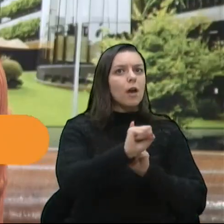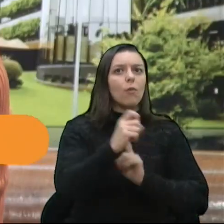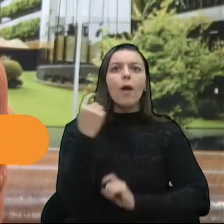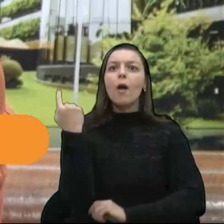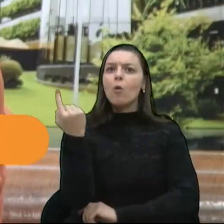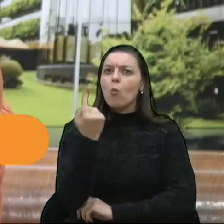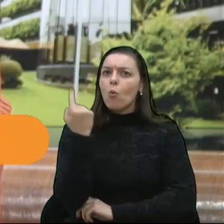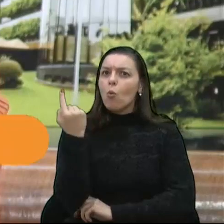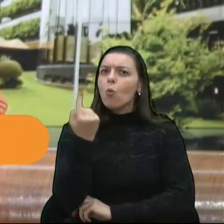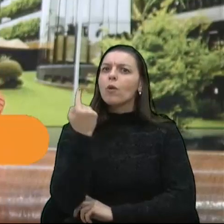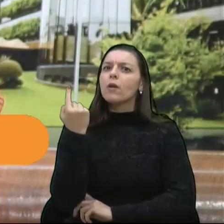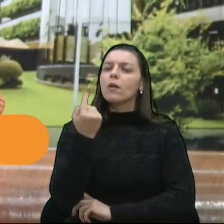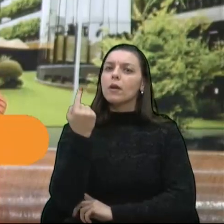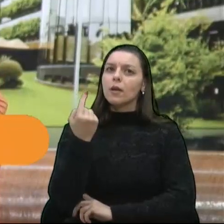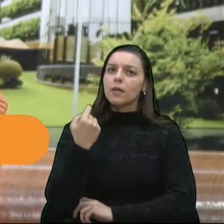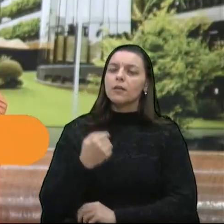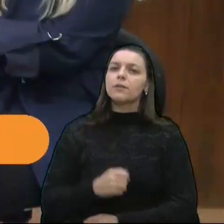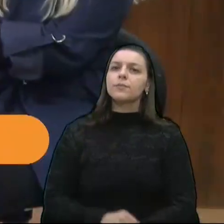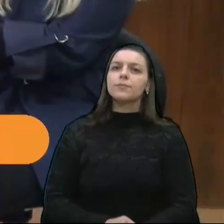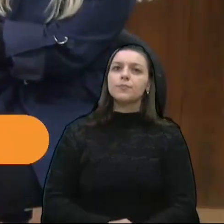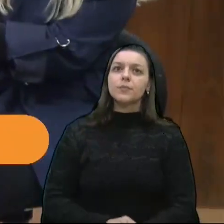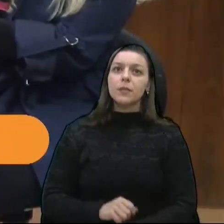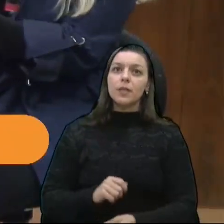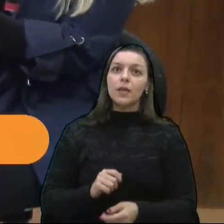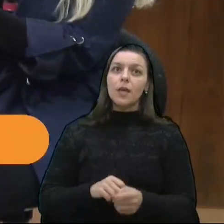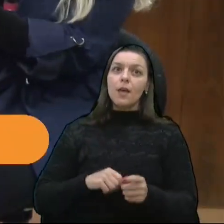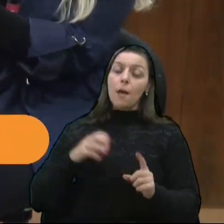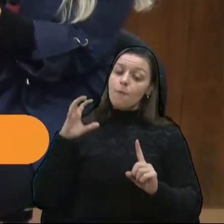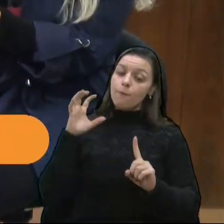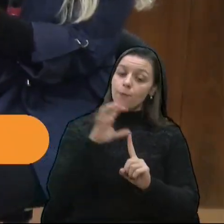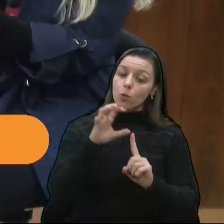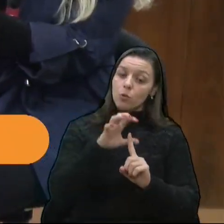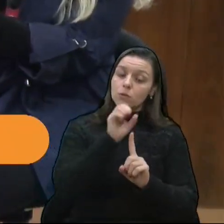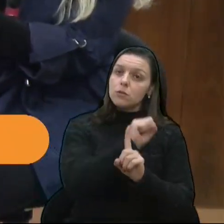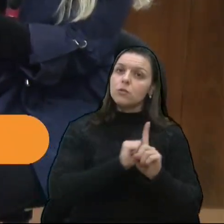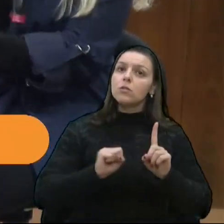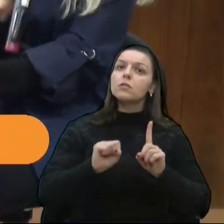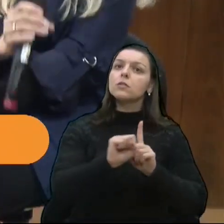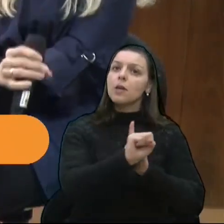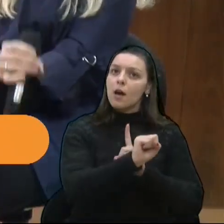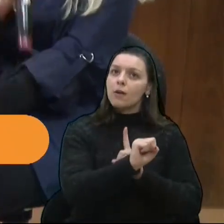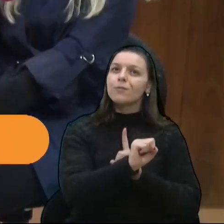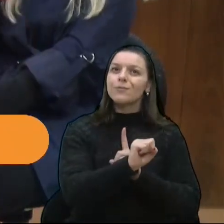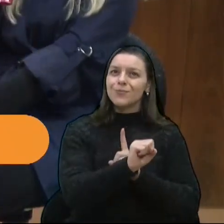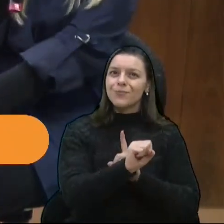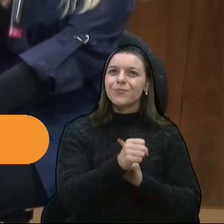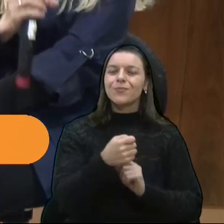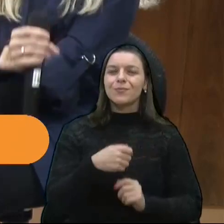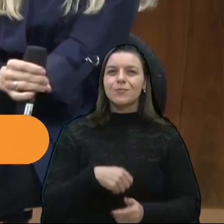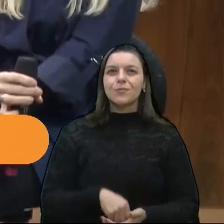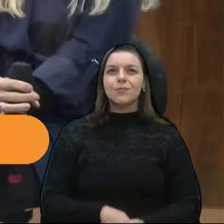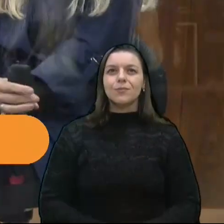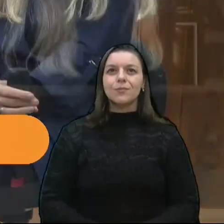Tássia? É de impacto social, essas Exatamente.